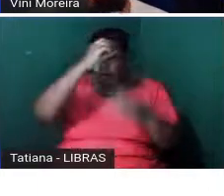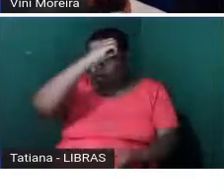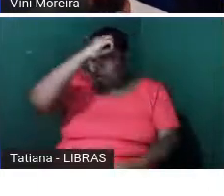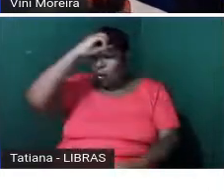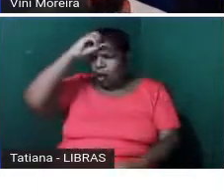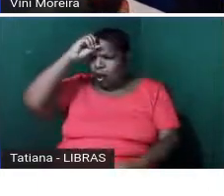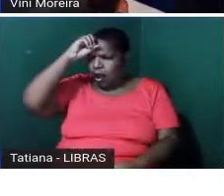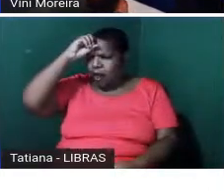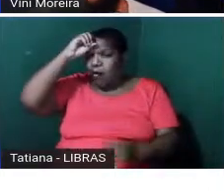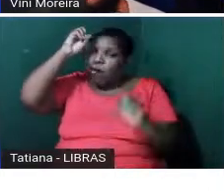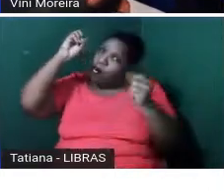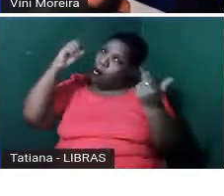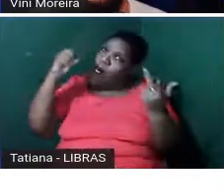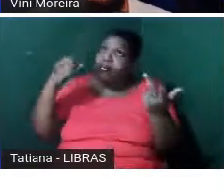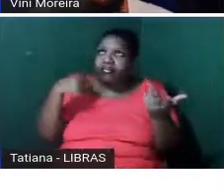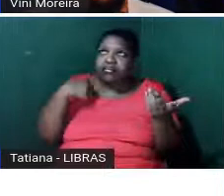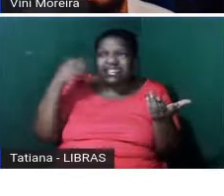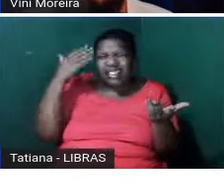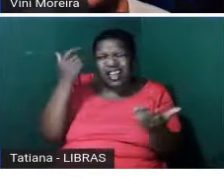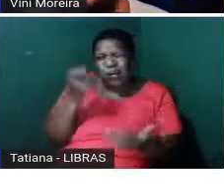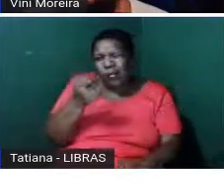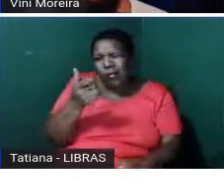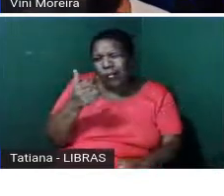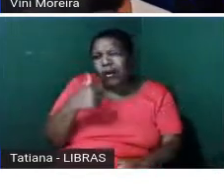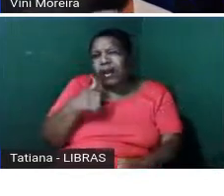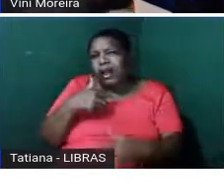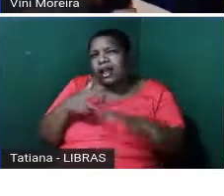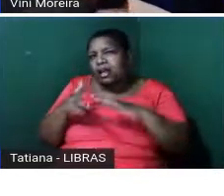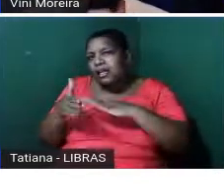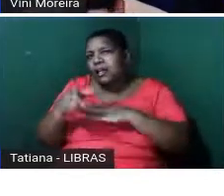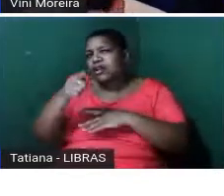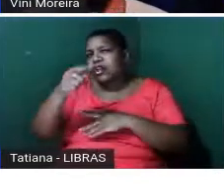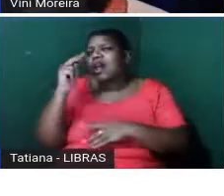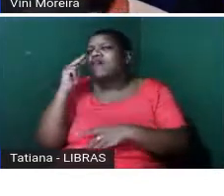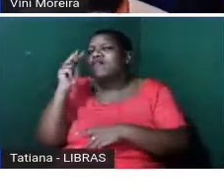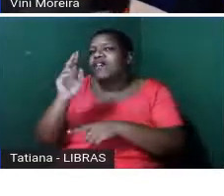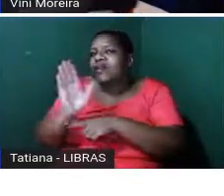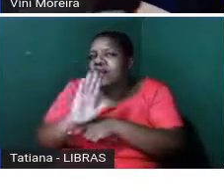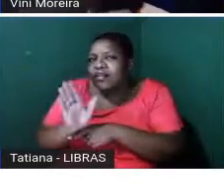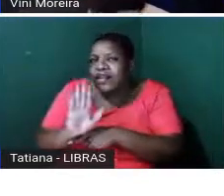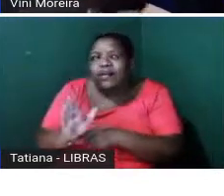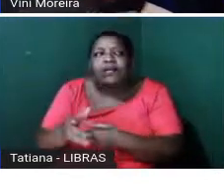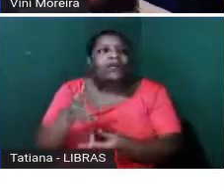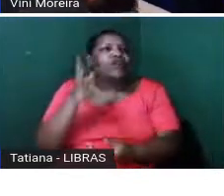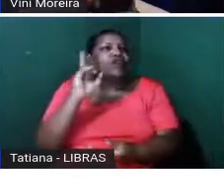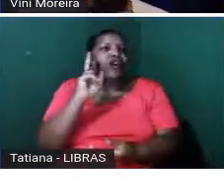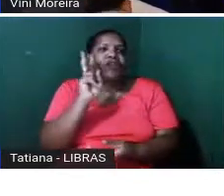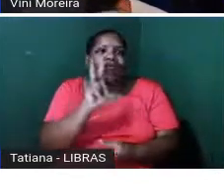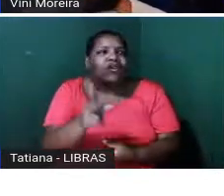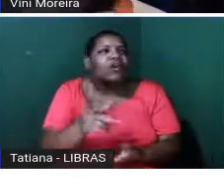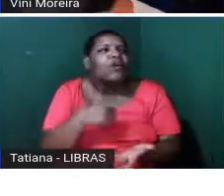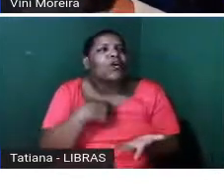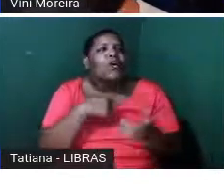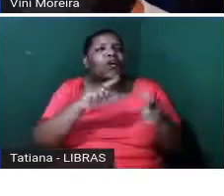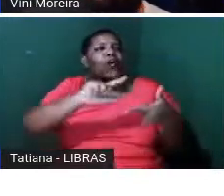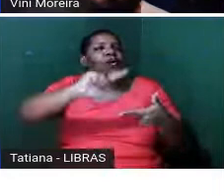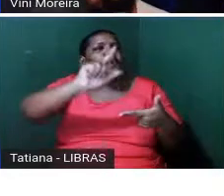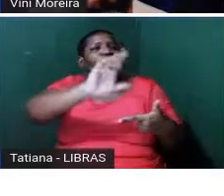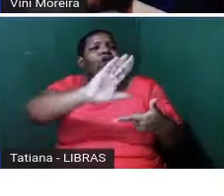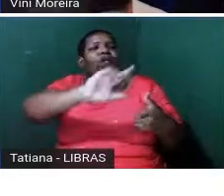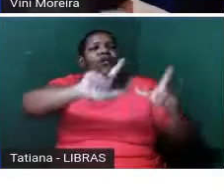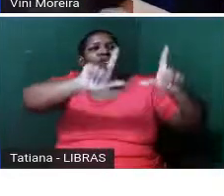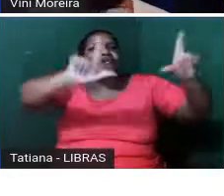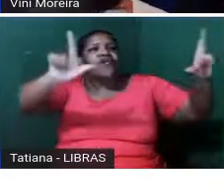ou sabe alguma coisa porque edição de vídeo A gente todo mundo já viu o vídeo Todo mundo já viu o filme A gente sabe